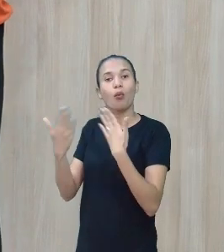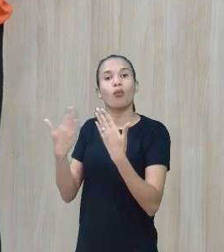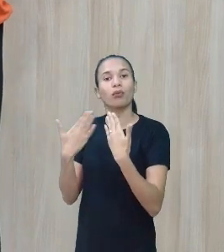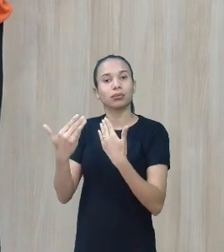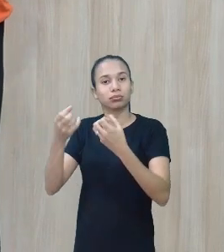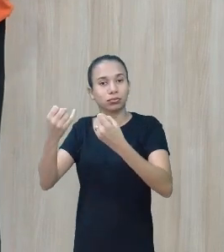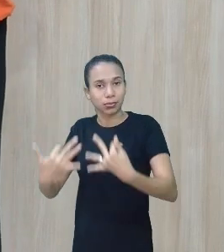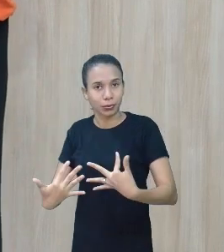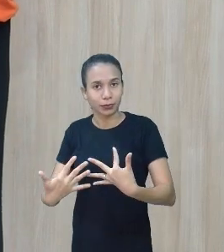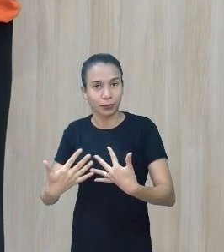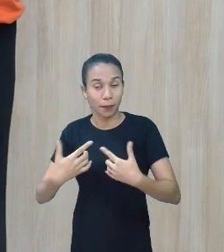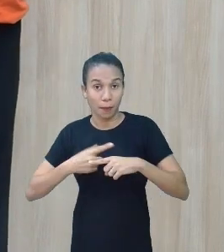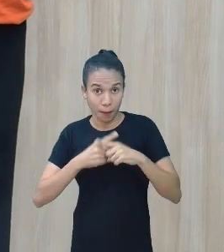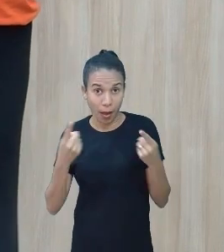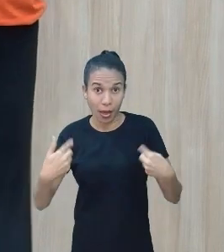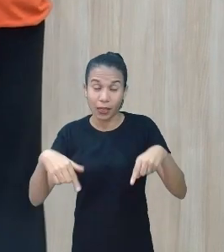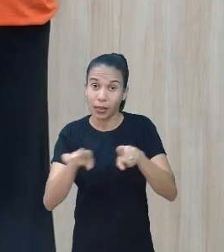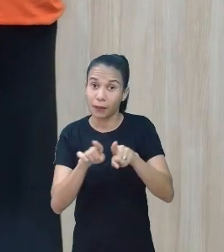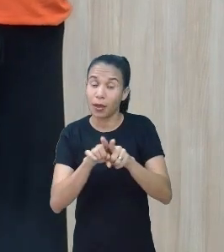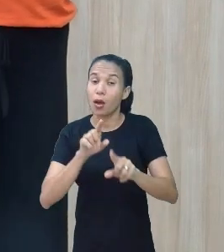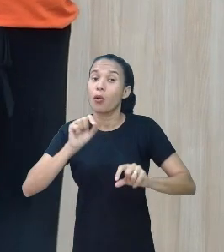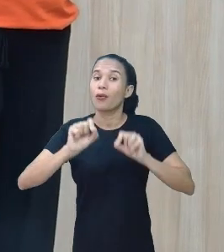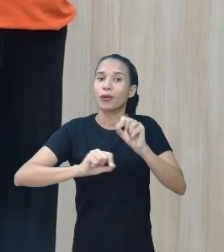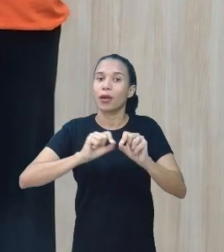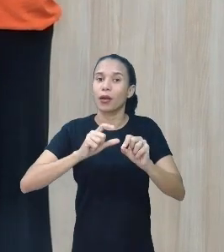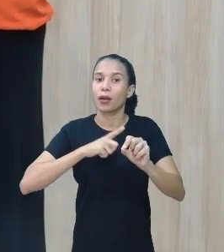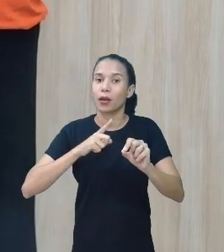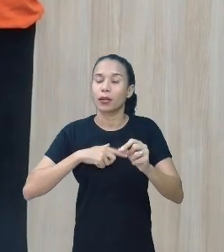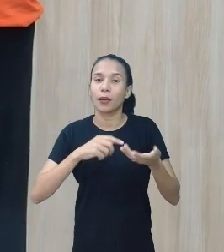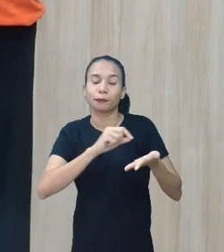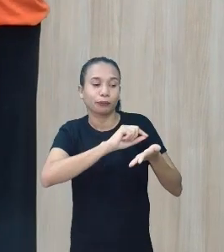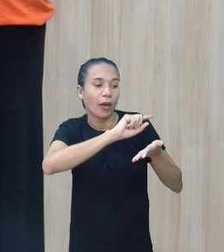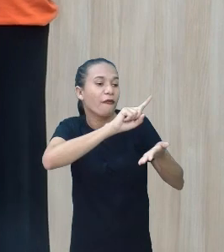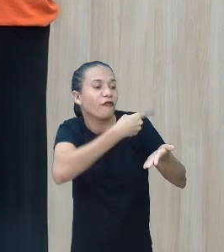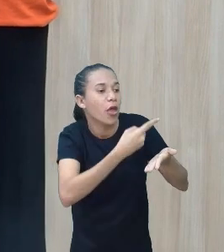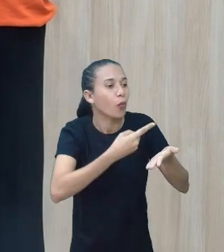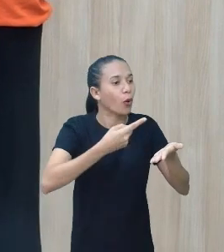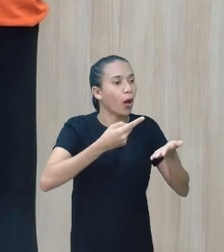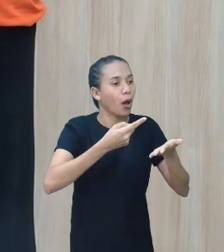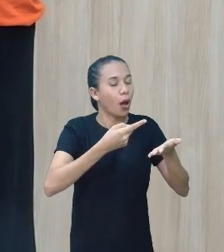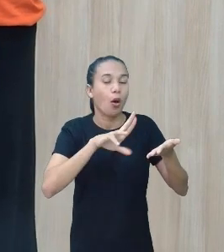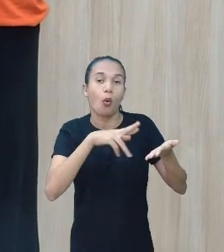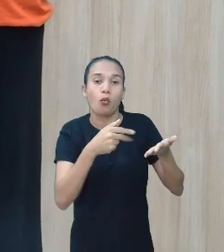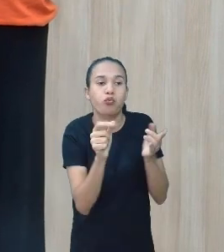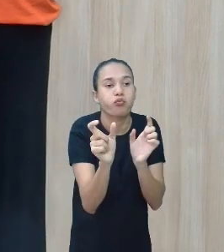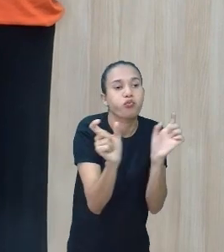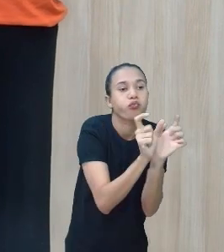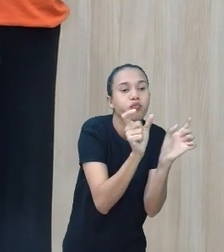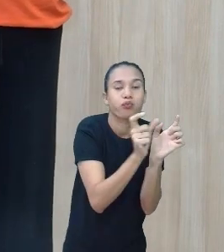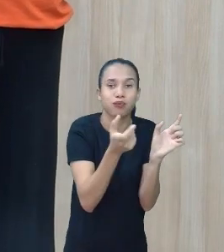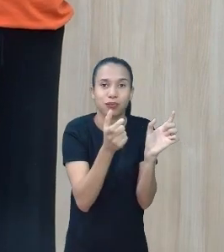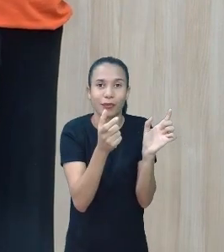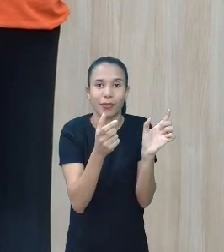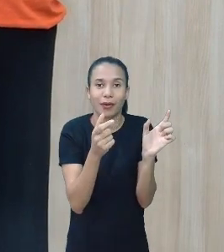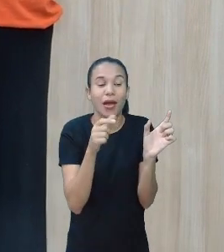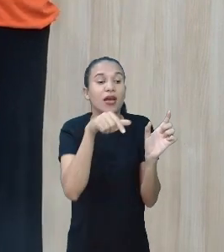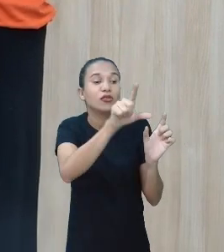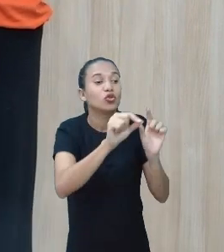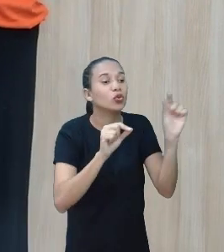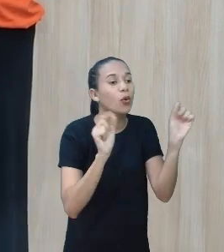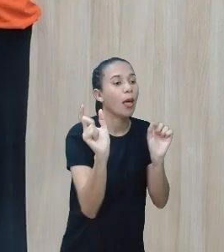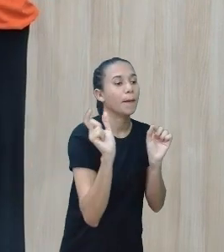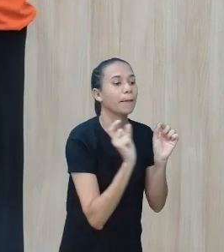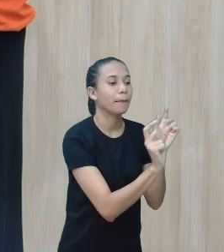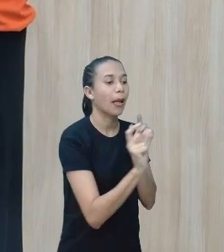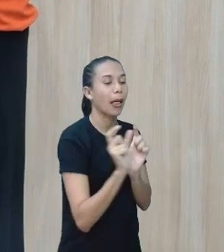quando fala. Mas eles vão estar nos sinais de pontuação, nas conjunções, na forma como